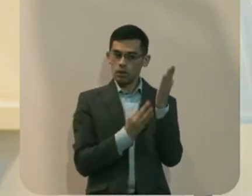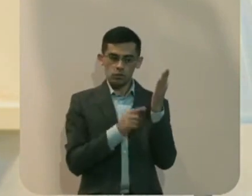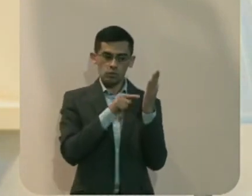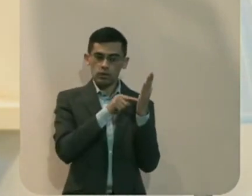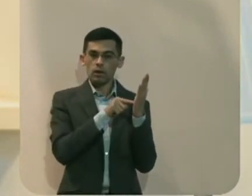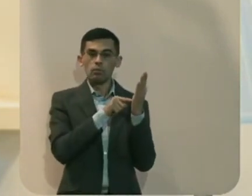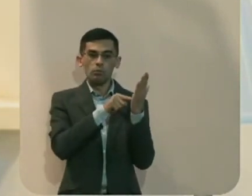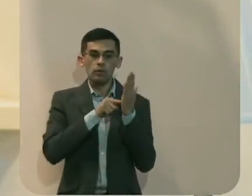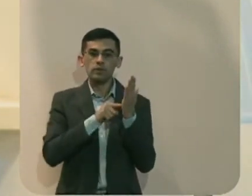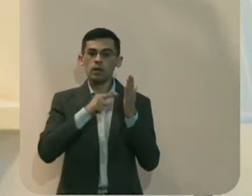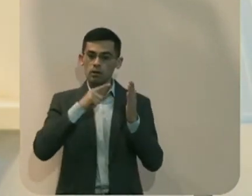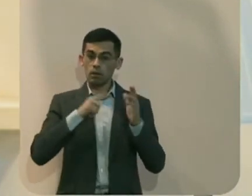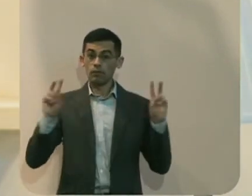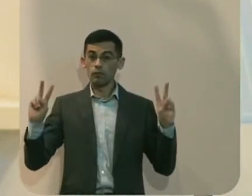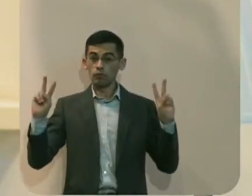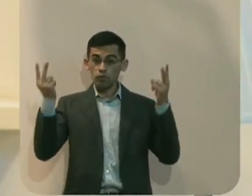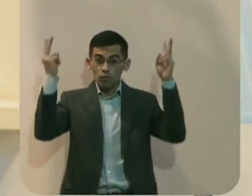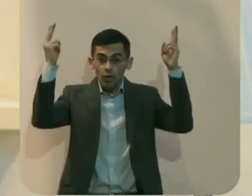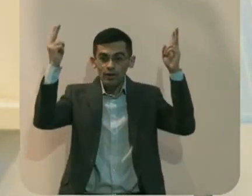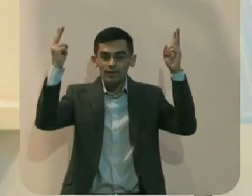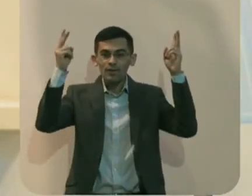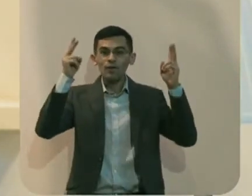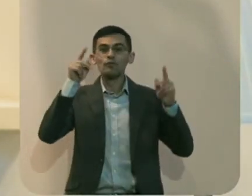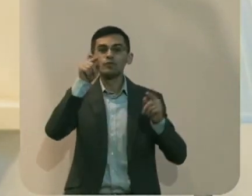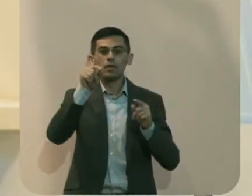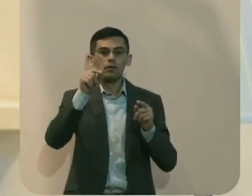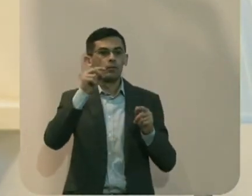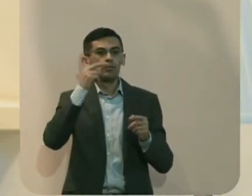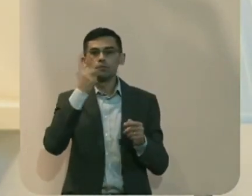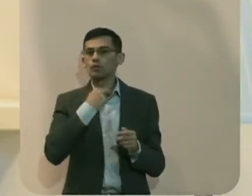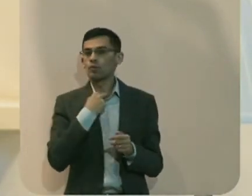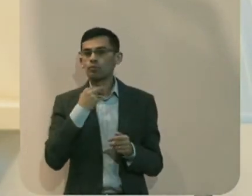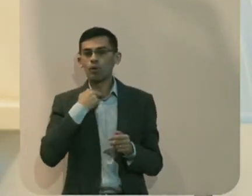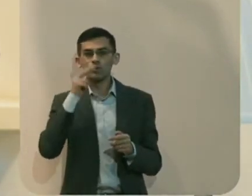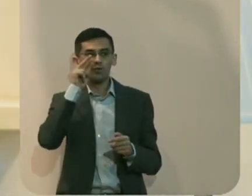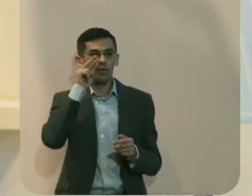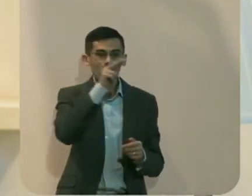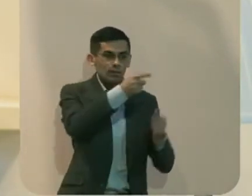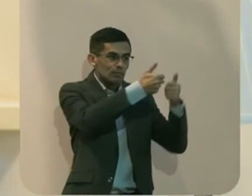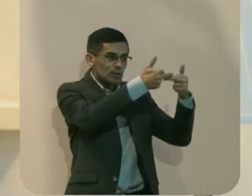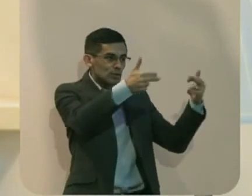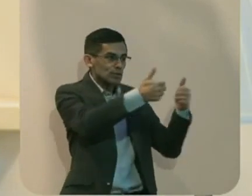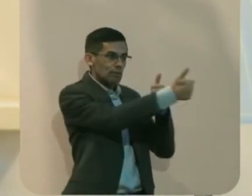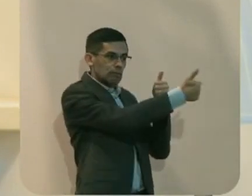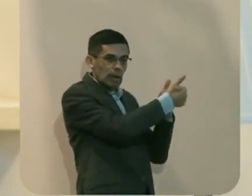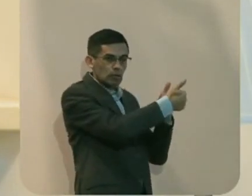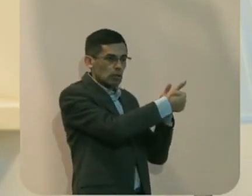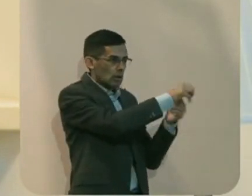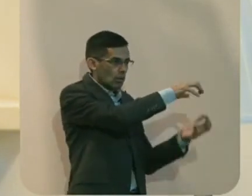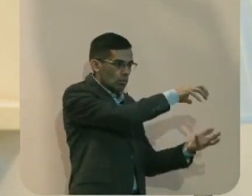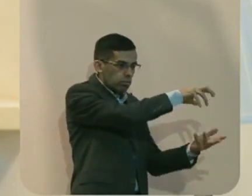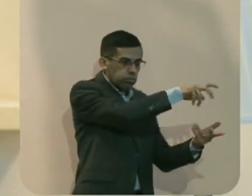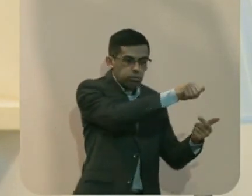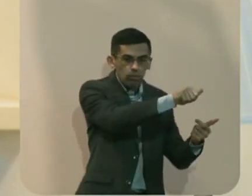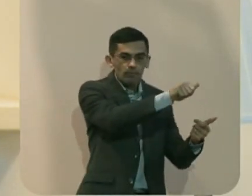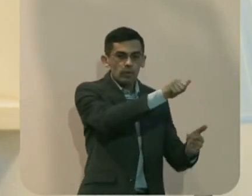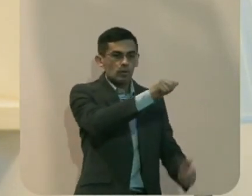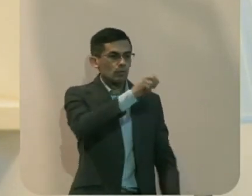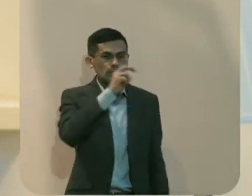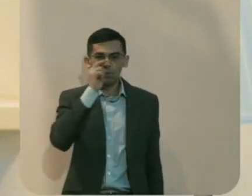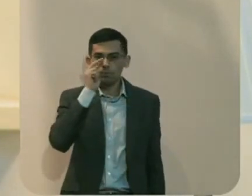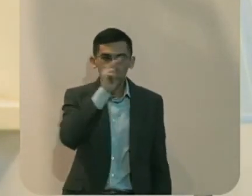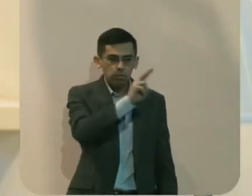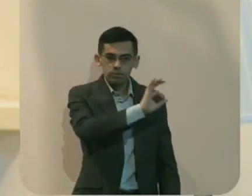ser vitorioso, não olha para o que está acontecendo ao seu redor. Não